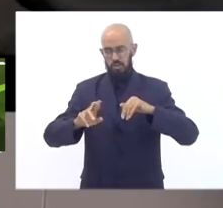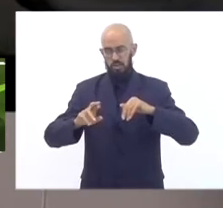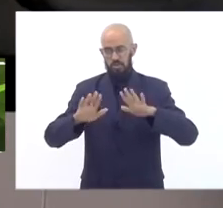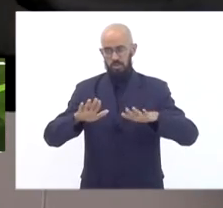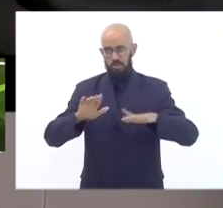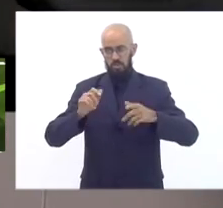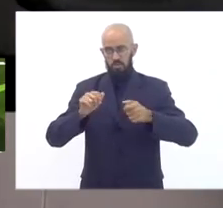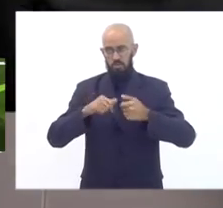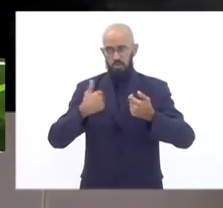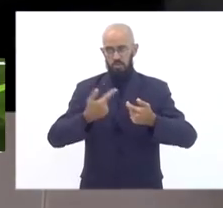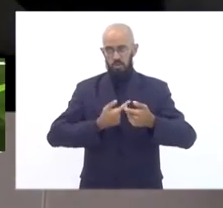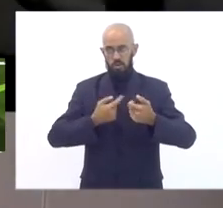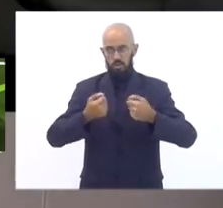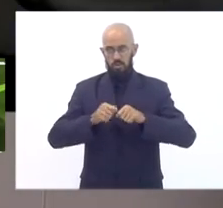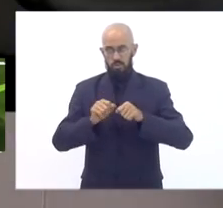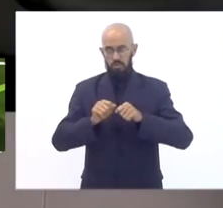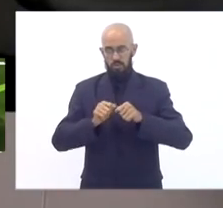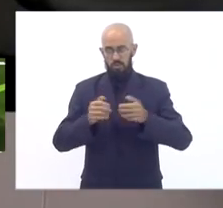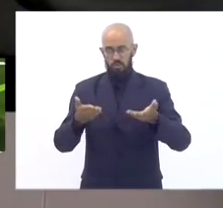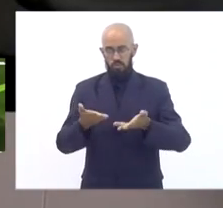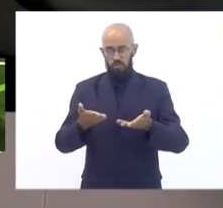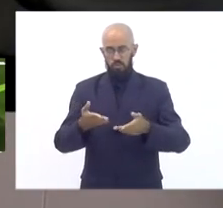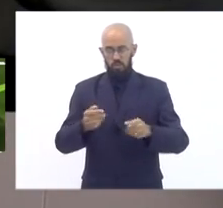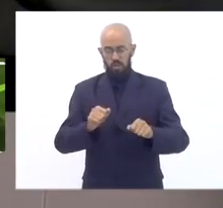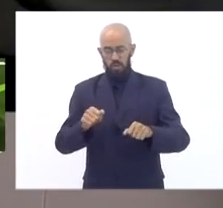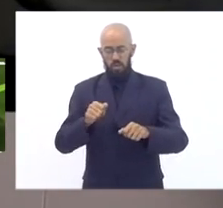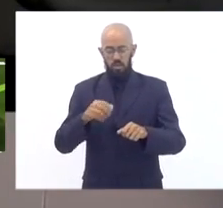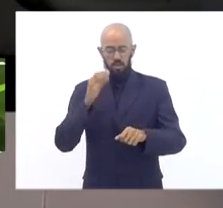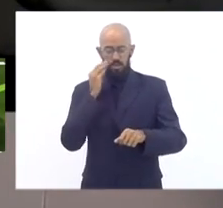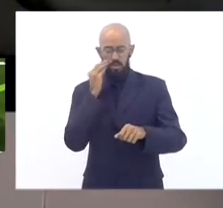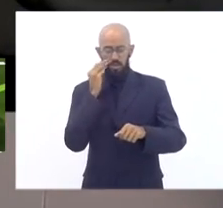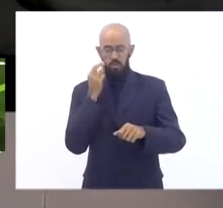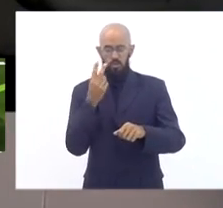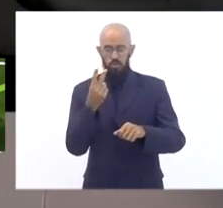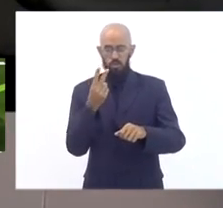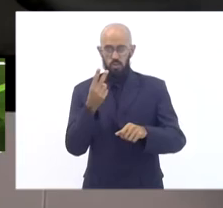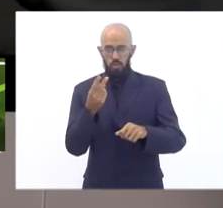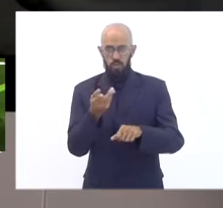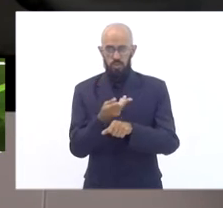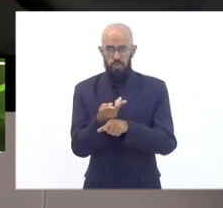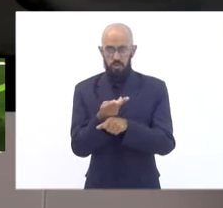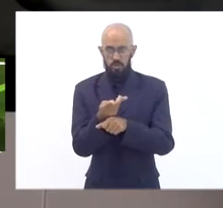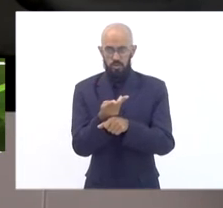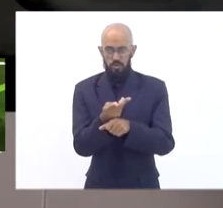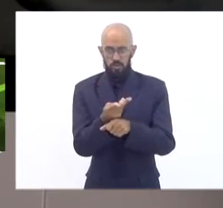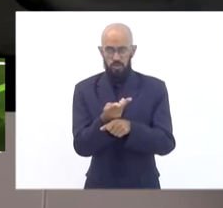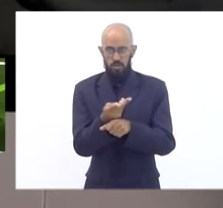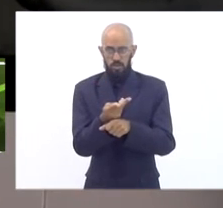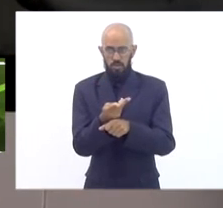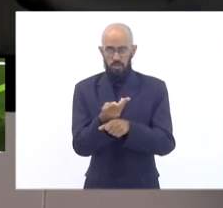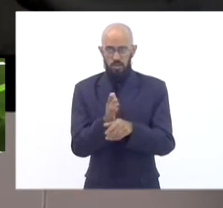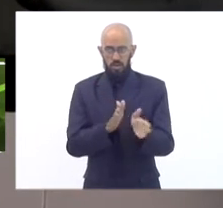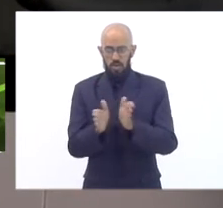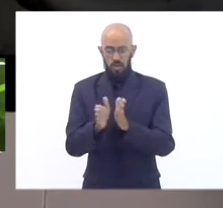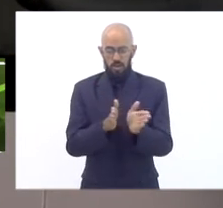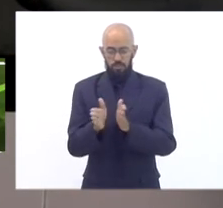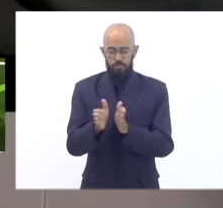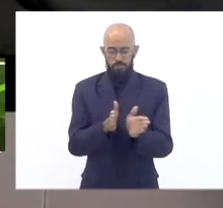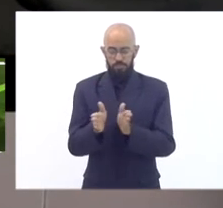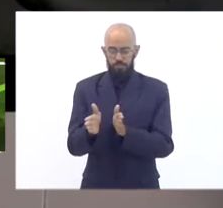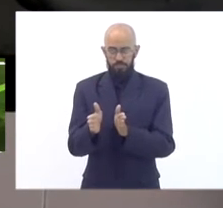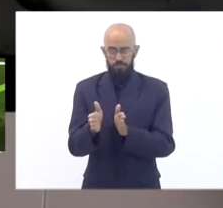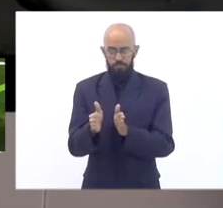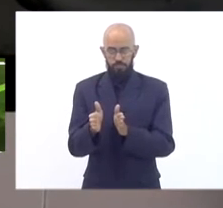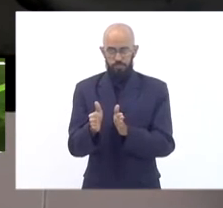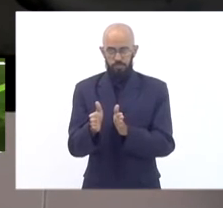hoje é buscando dois caminhos para essa repactuação, para esse valor para a população fluminense, que realmente é uma preocupação muito